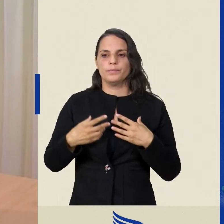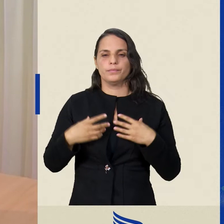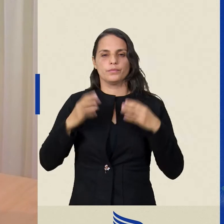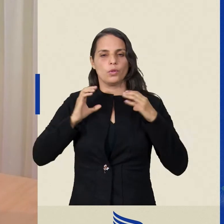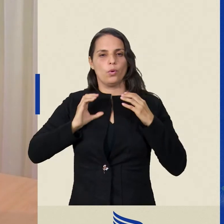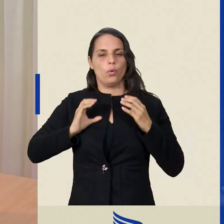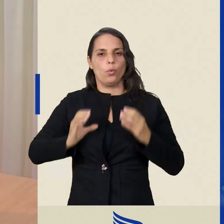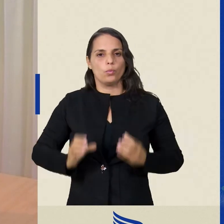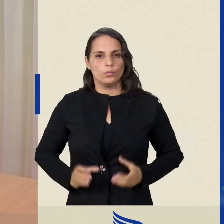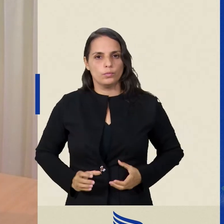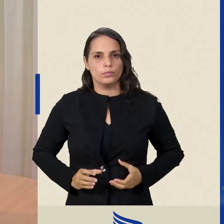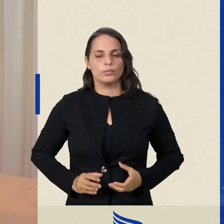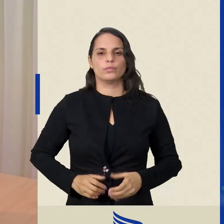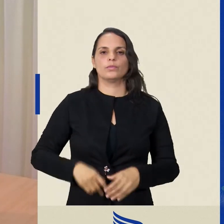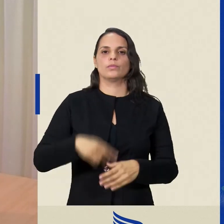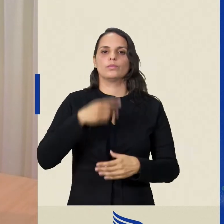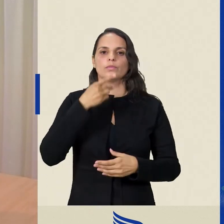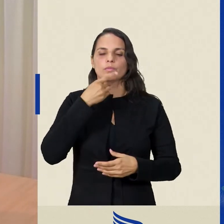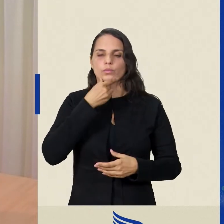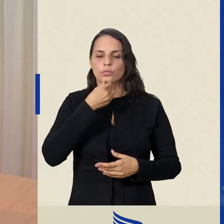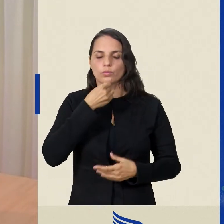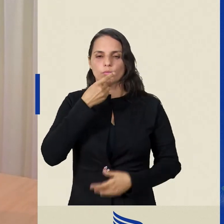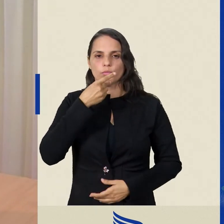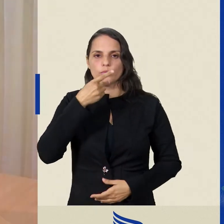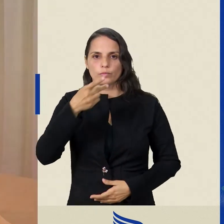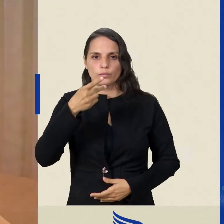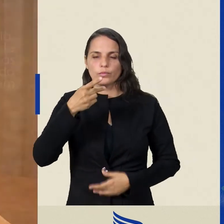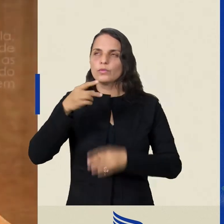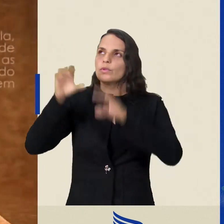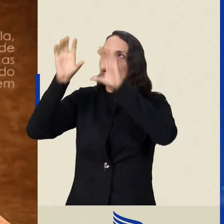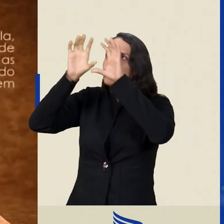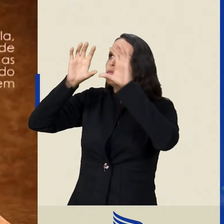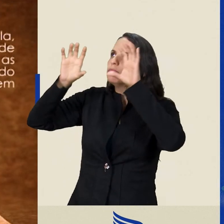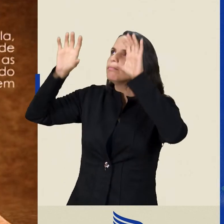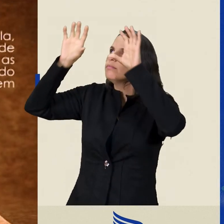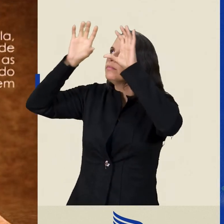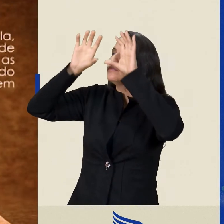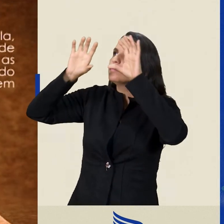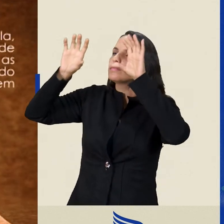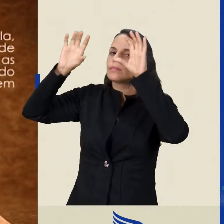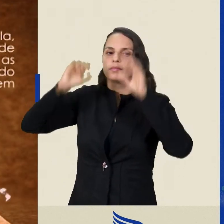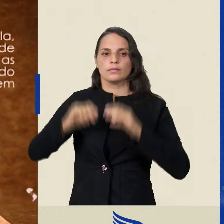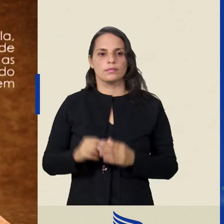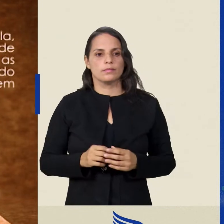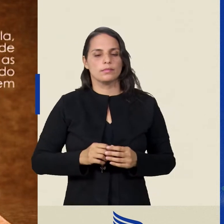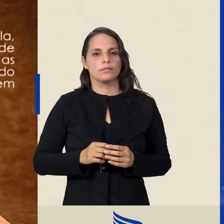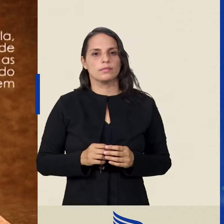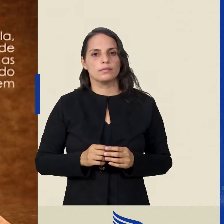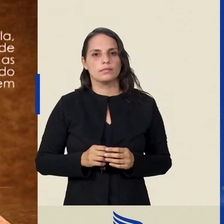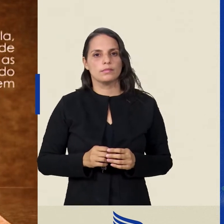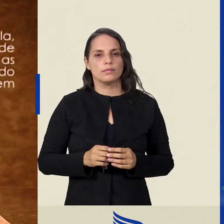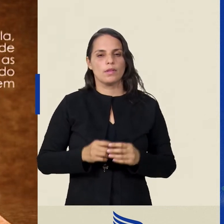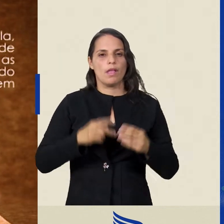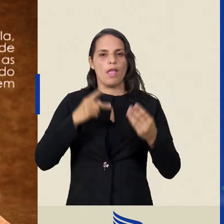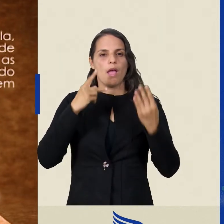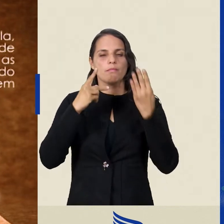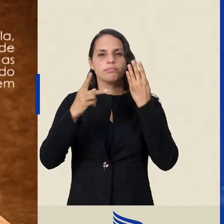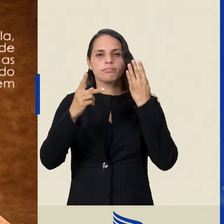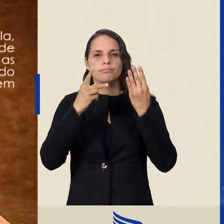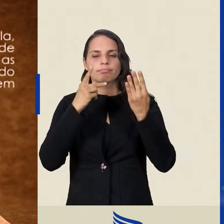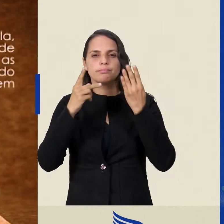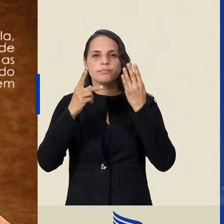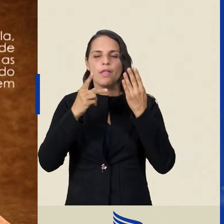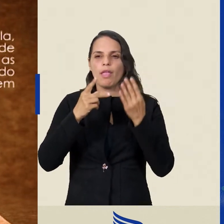visão, através das seguintes referências bíblicas. E proferiu a sua parábola e disse: